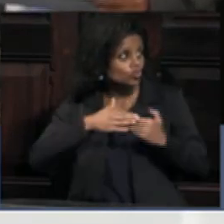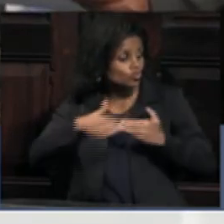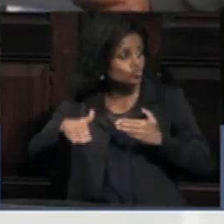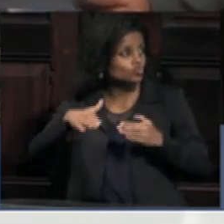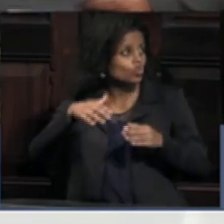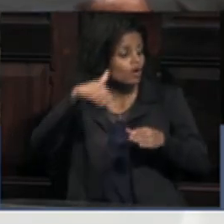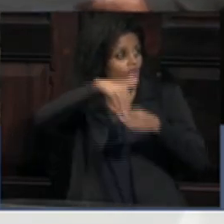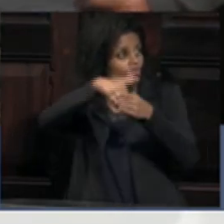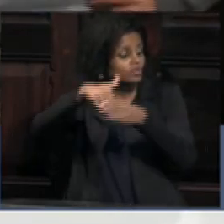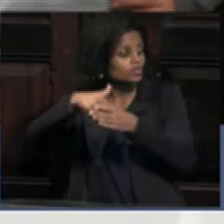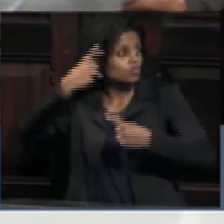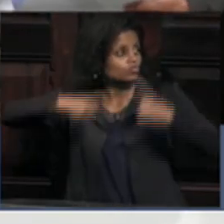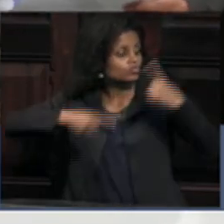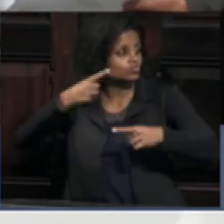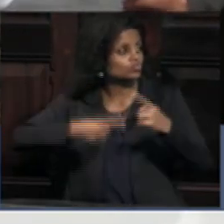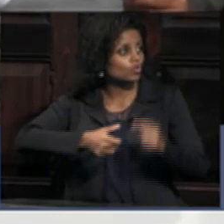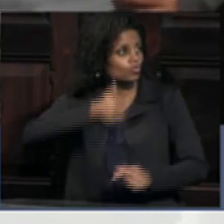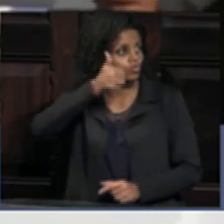votação e discussão única.